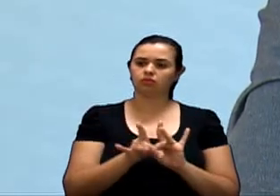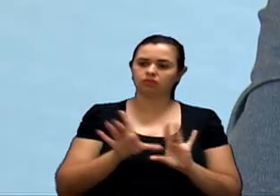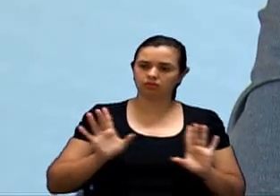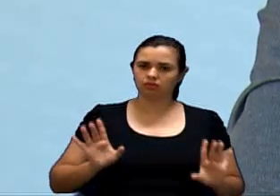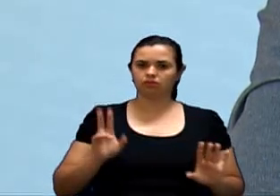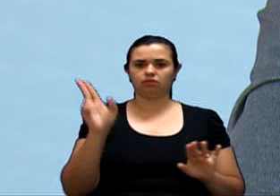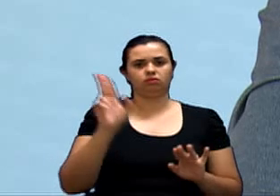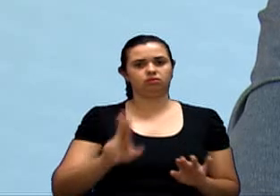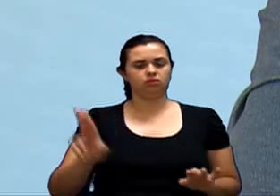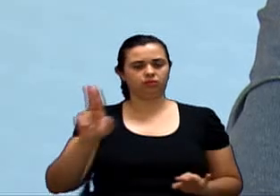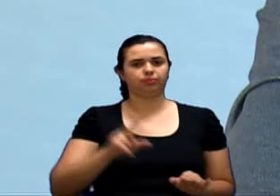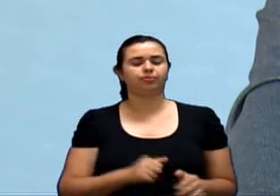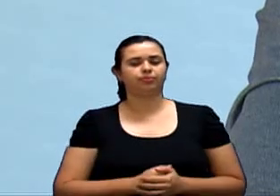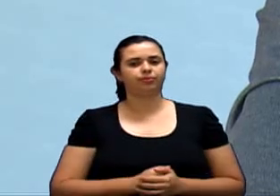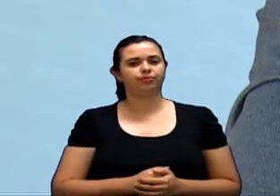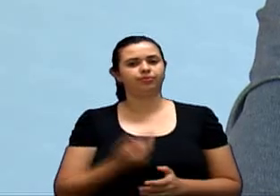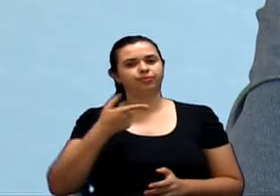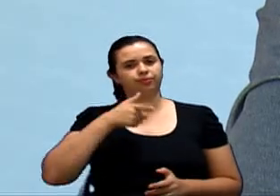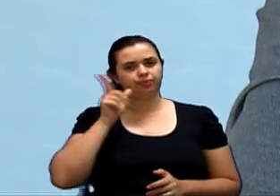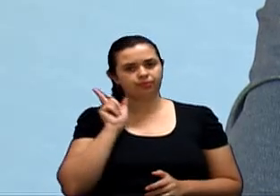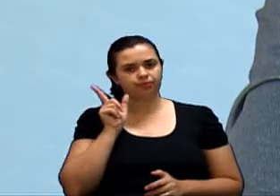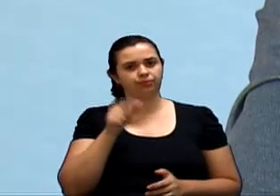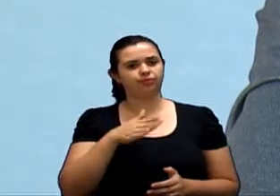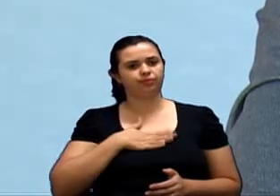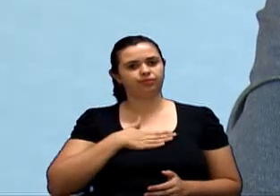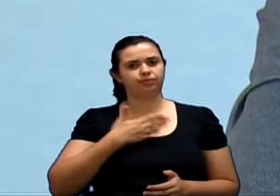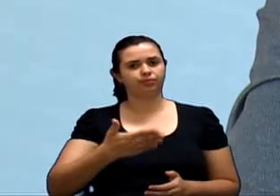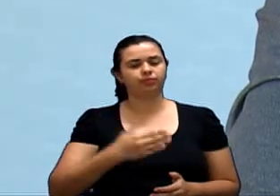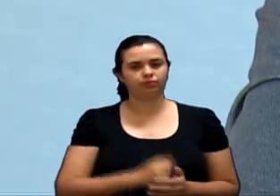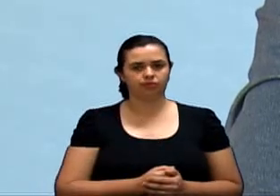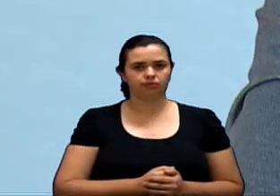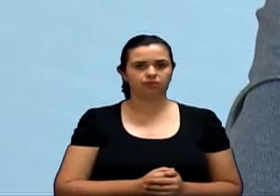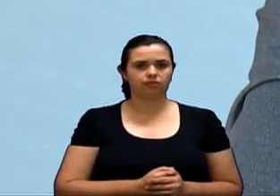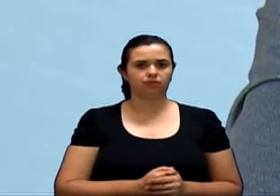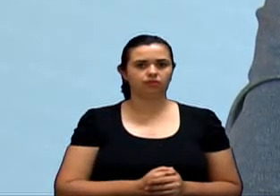senhores que ontem, fui pego de surpresa, estou aqui